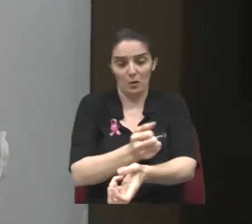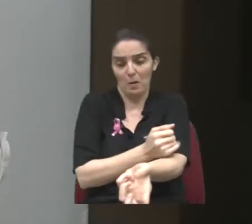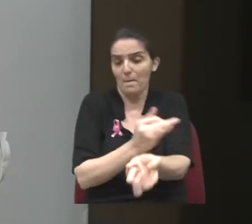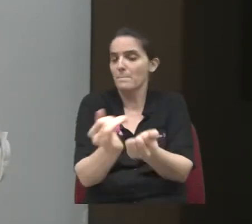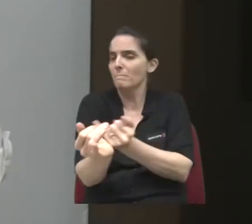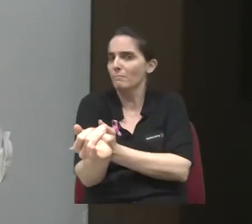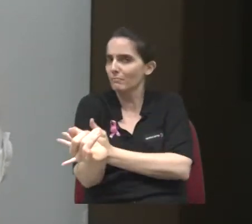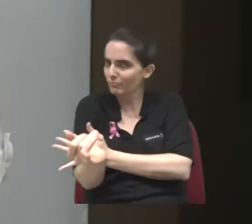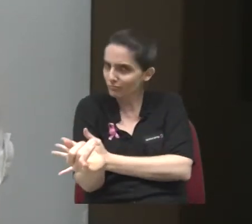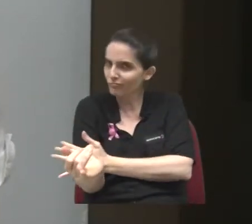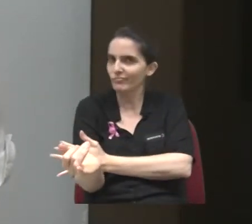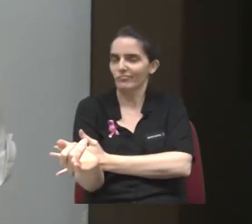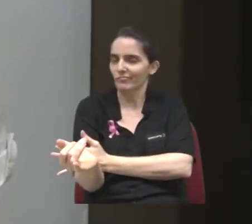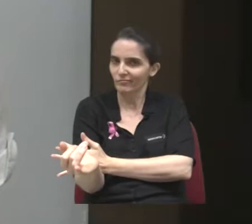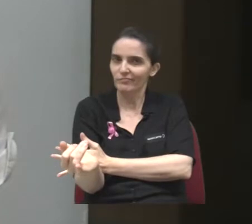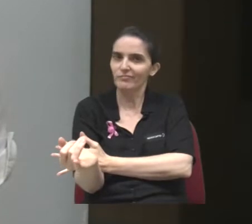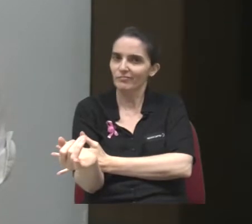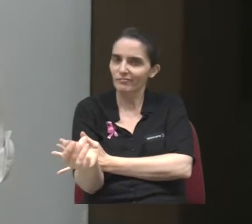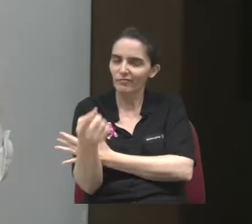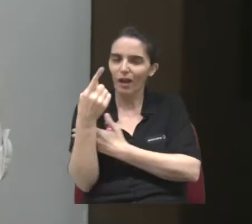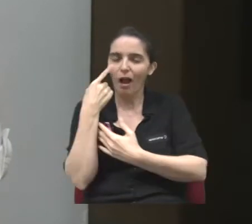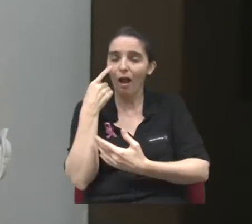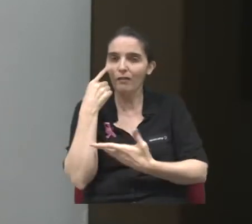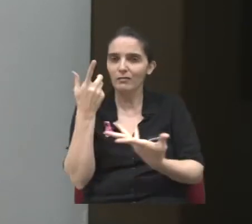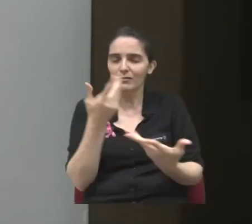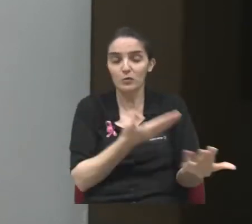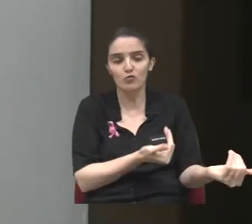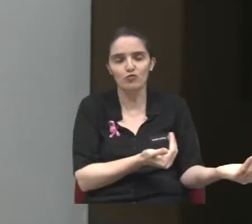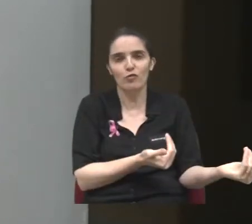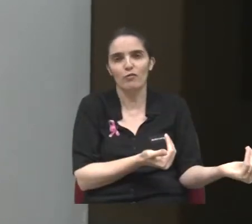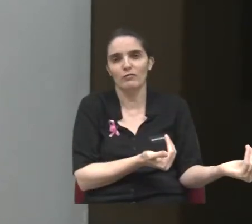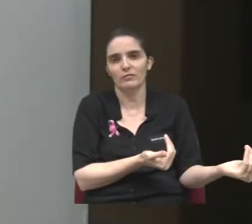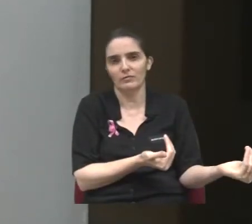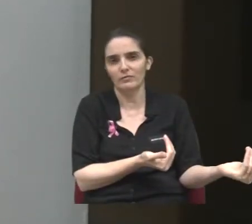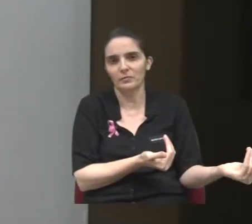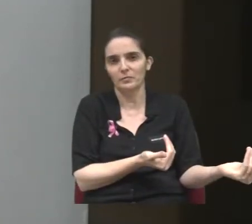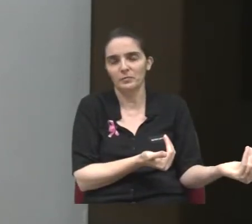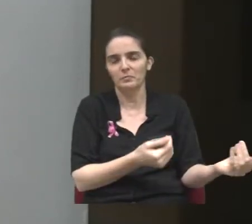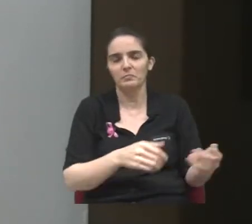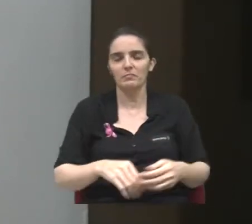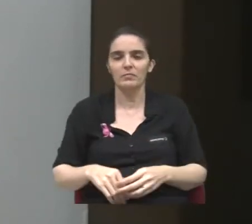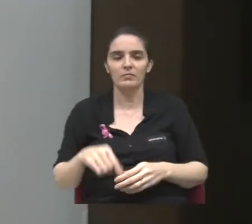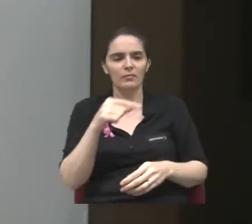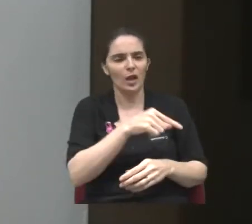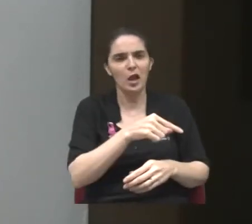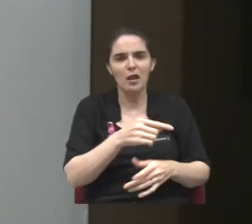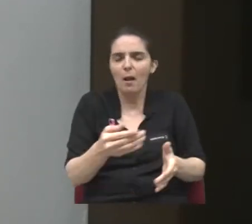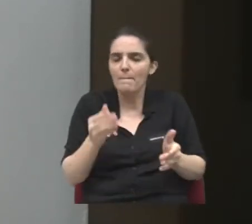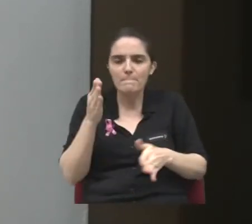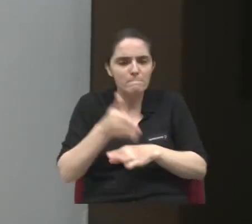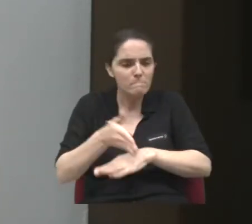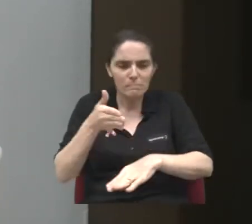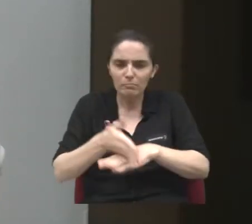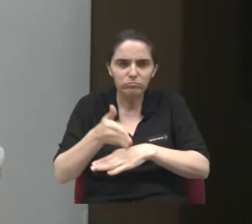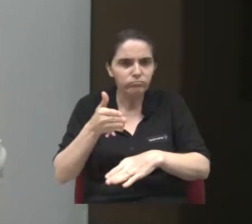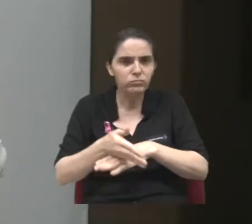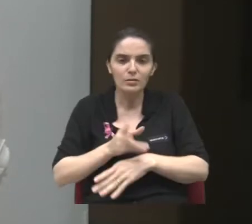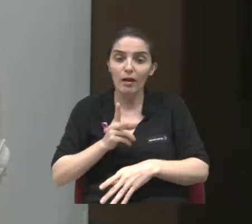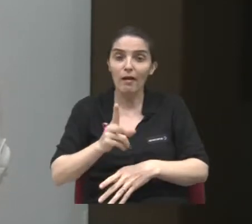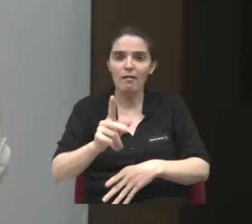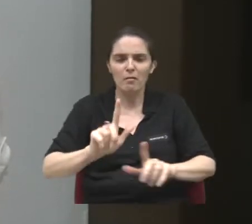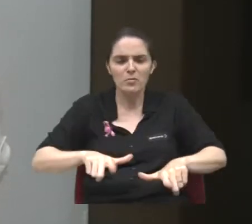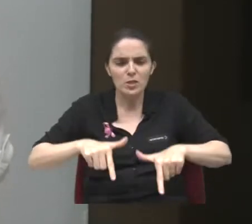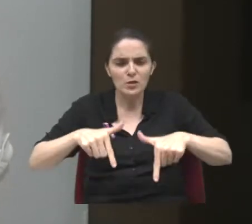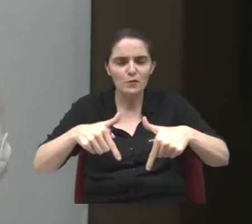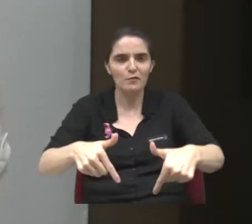poder ver nossos jovens tão participativos e tão empenhados como foram